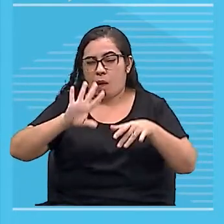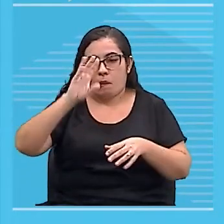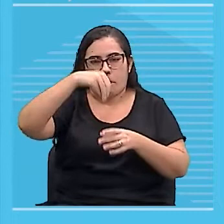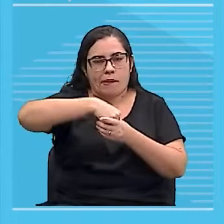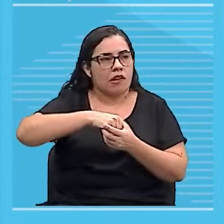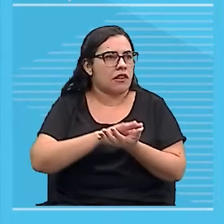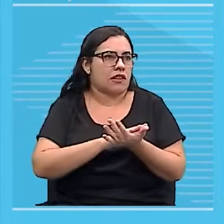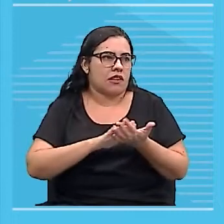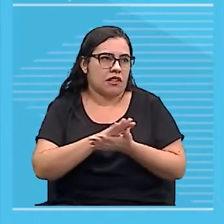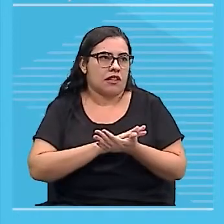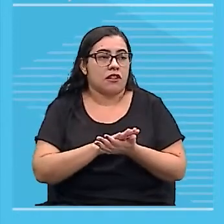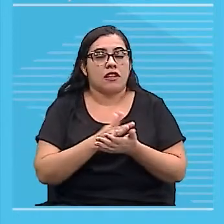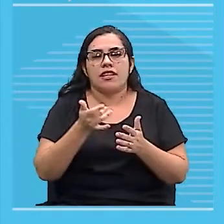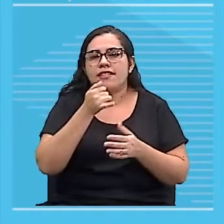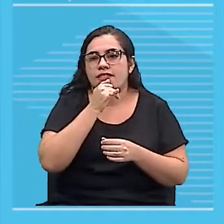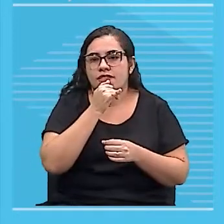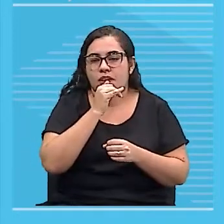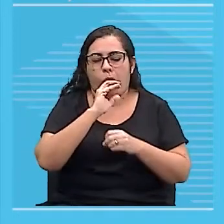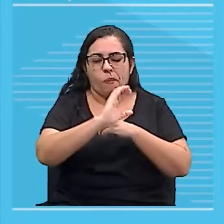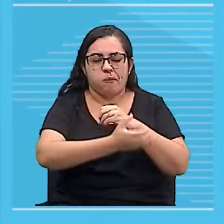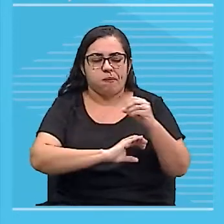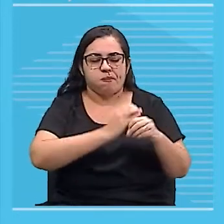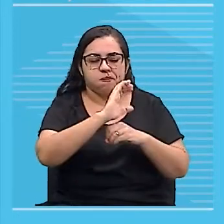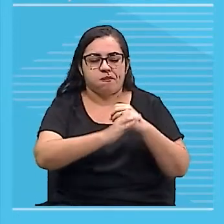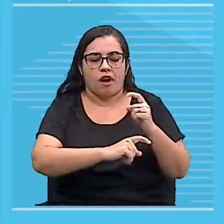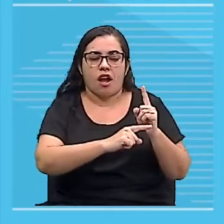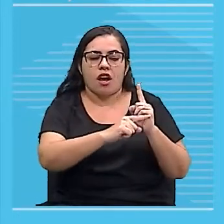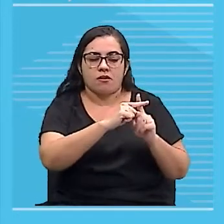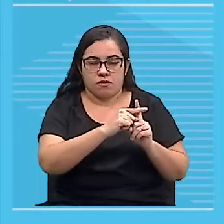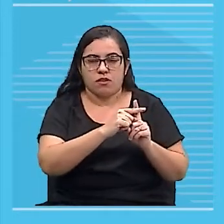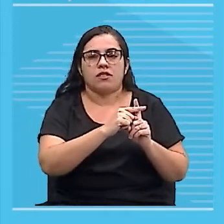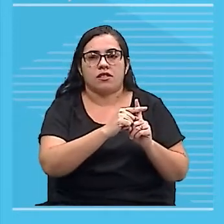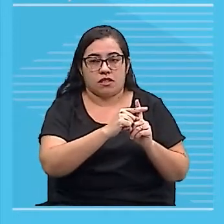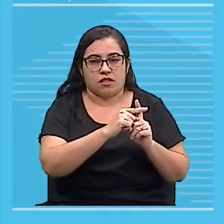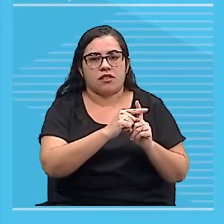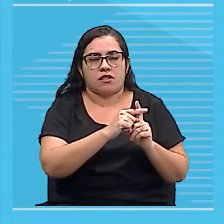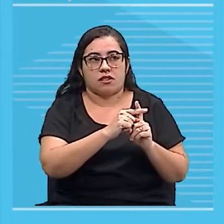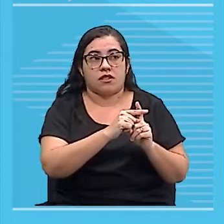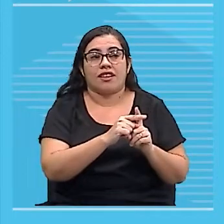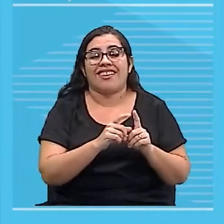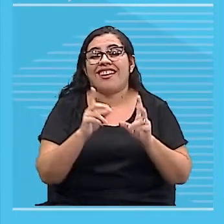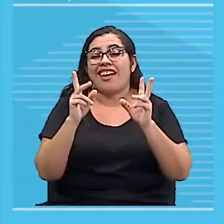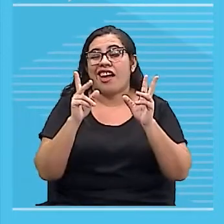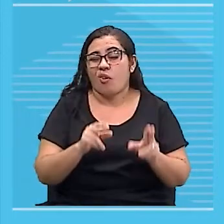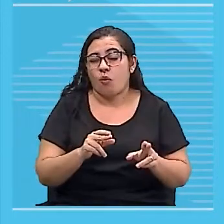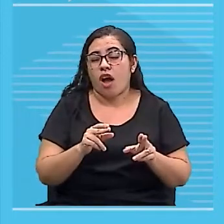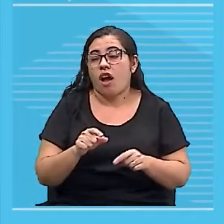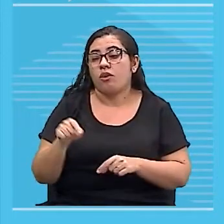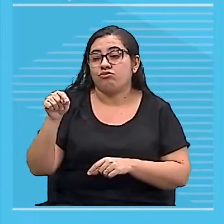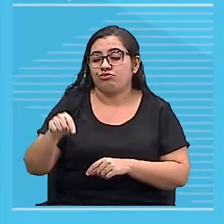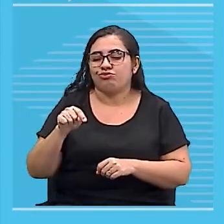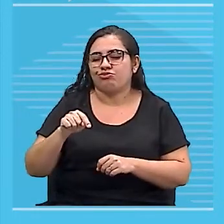mesma quantidade de cargas positivas que eu tenho no capacitor é a mesma quantidade de